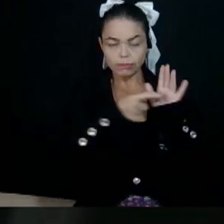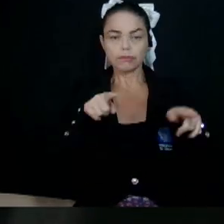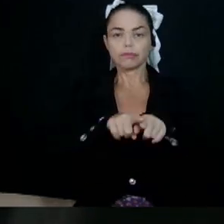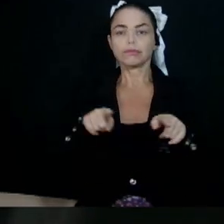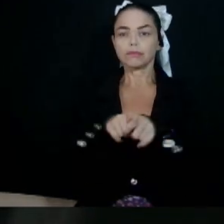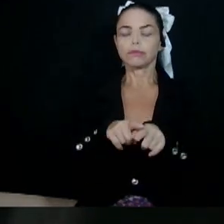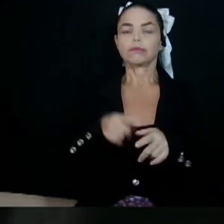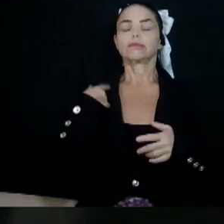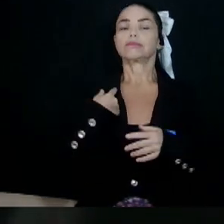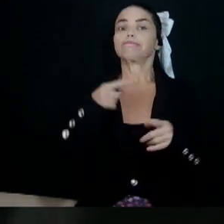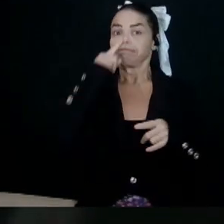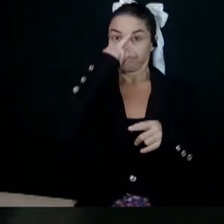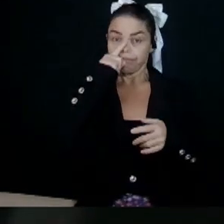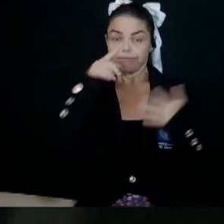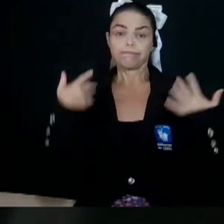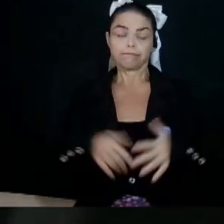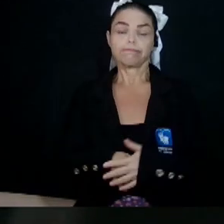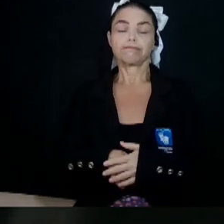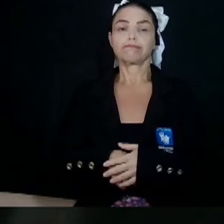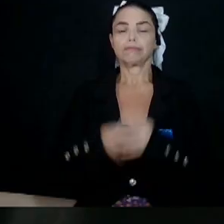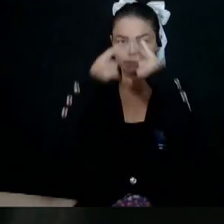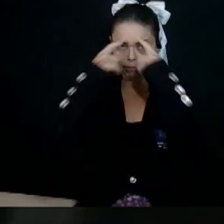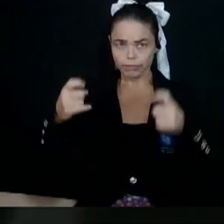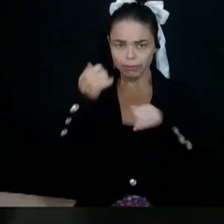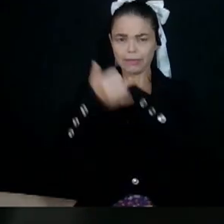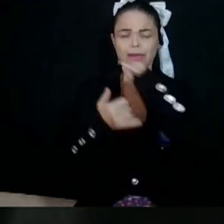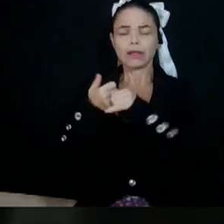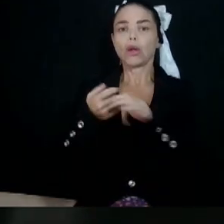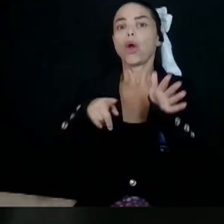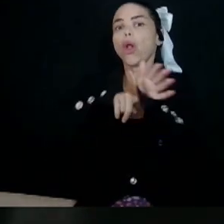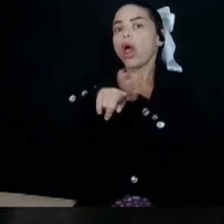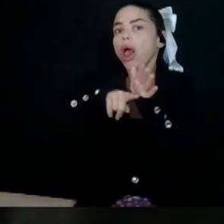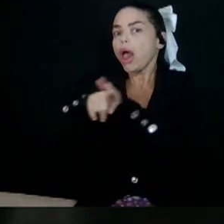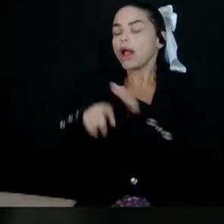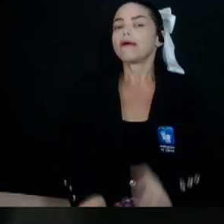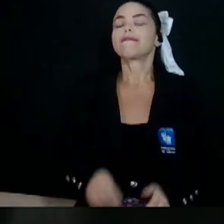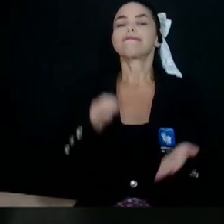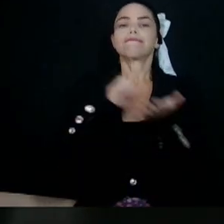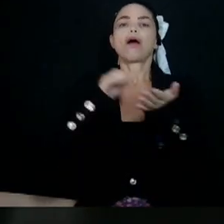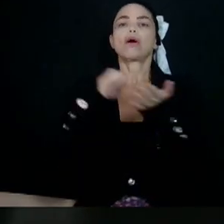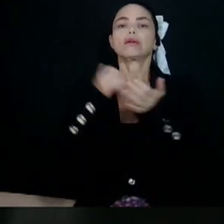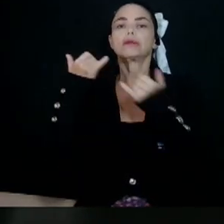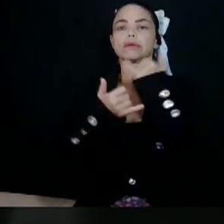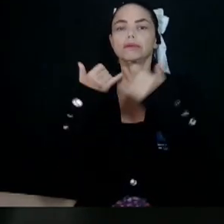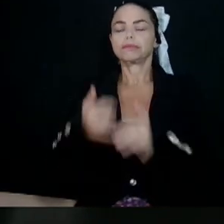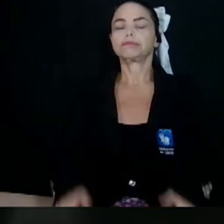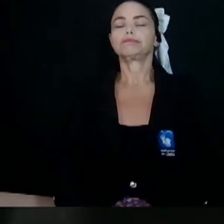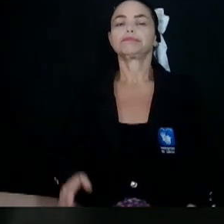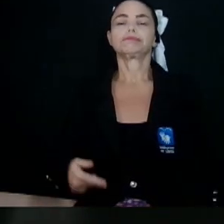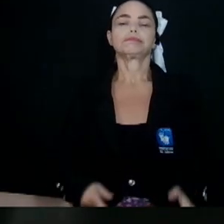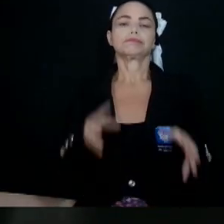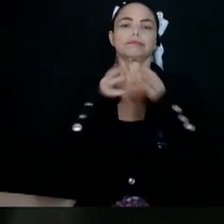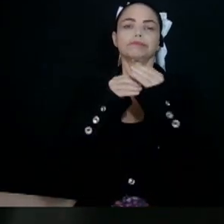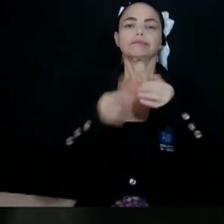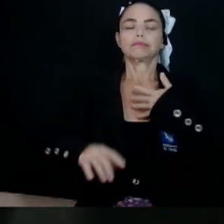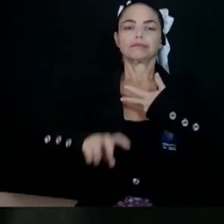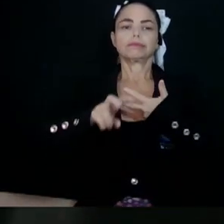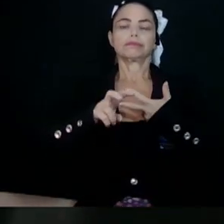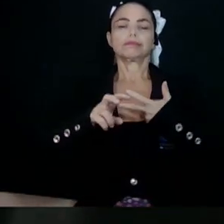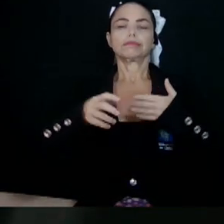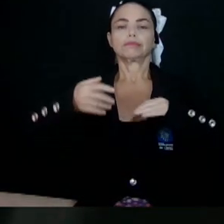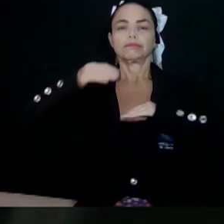dos riscos como violência online, exploração e desinformação. Encerrando a agenda da Câmara de Campinas,